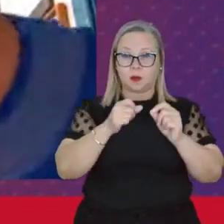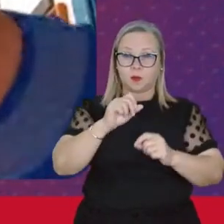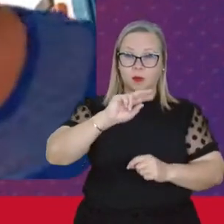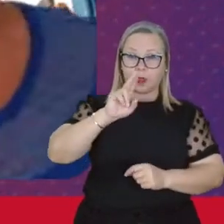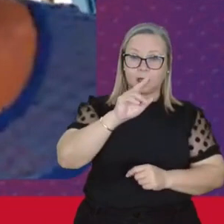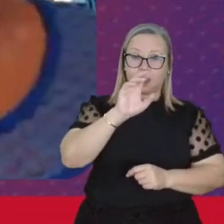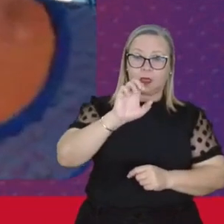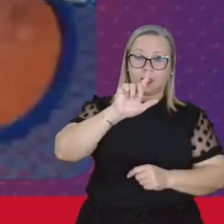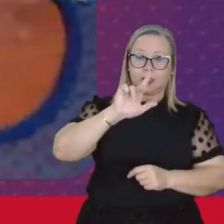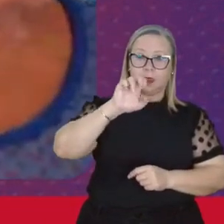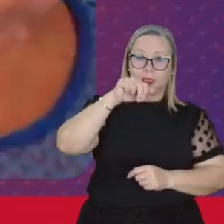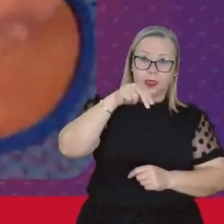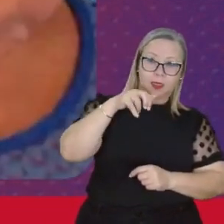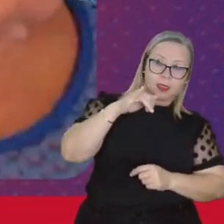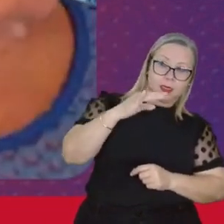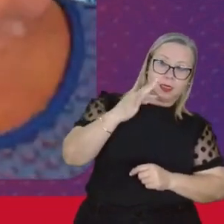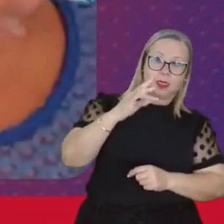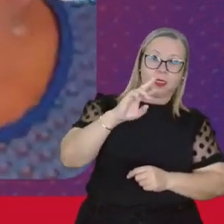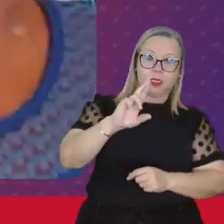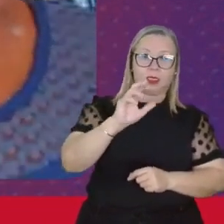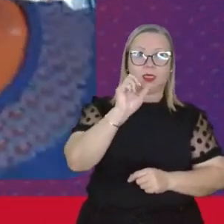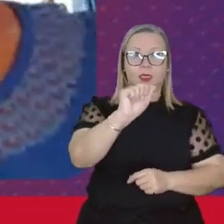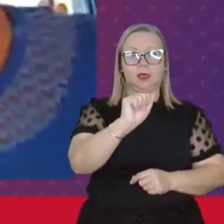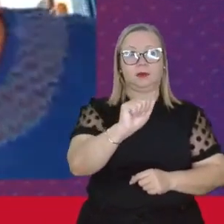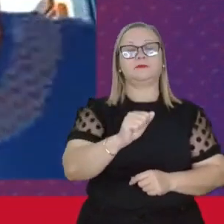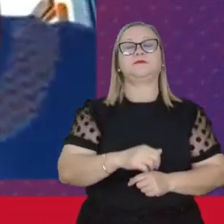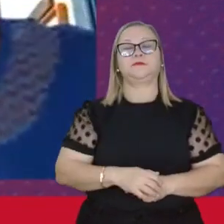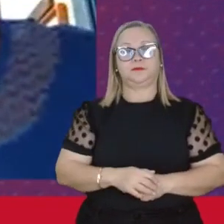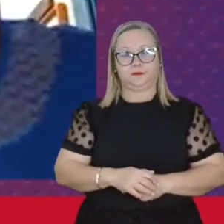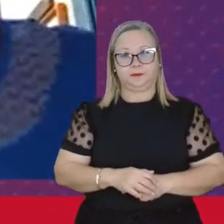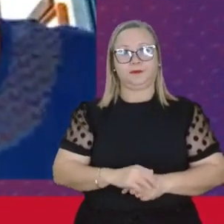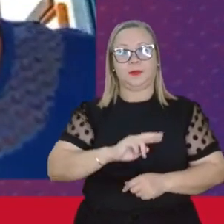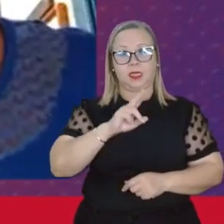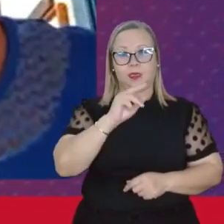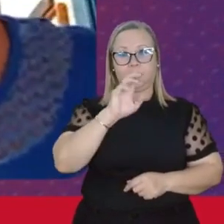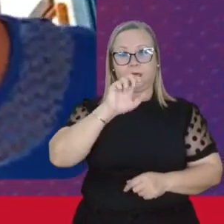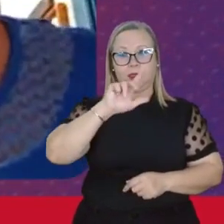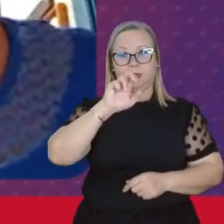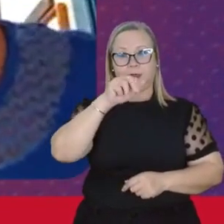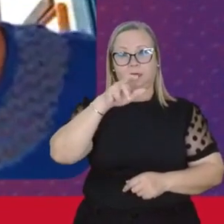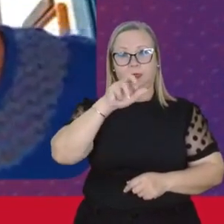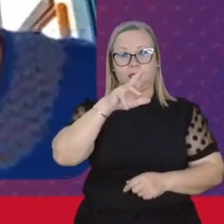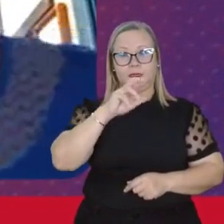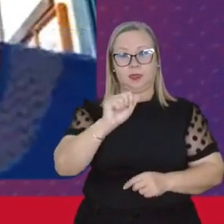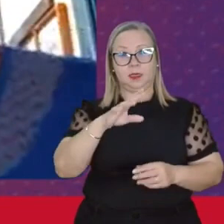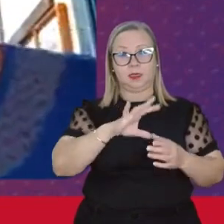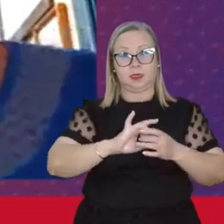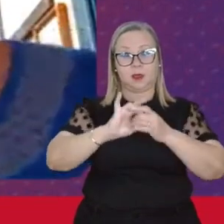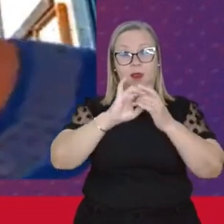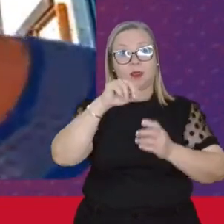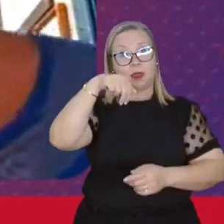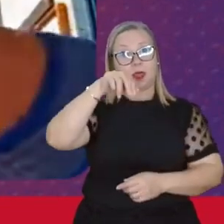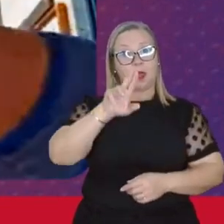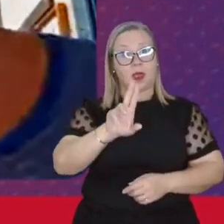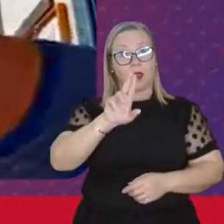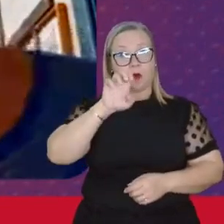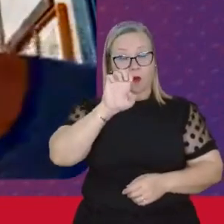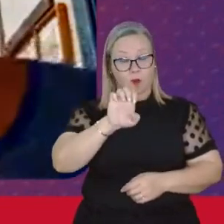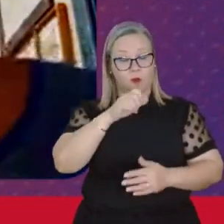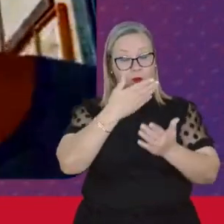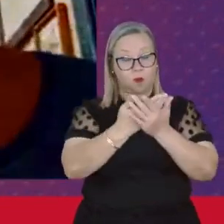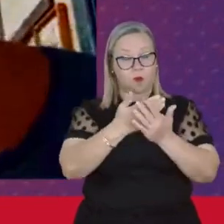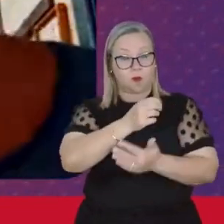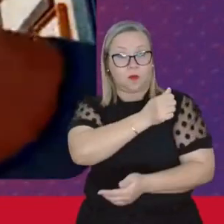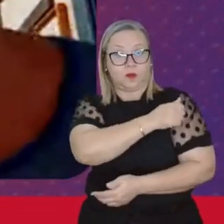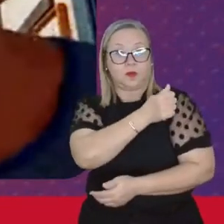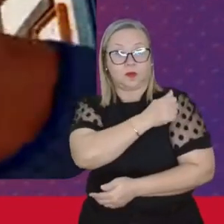Souza, Rezende de Souza Nazaré, que era a diretora da União Nacional dos Estudantes, que estudava